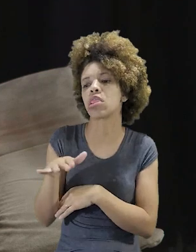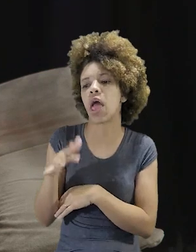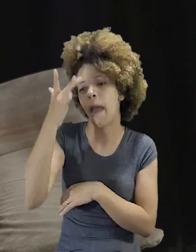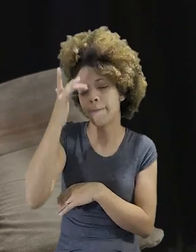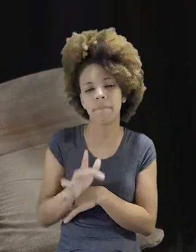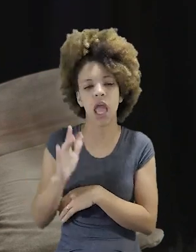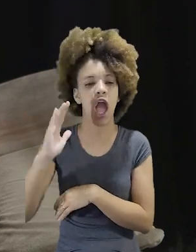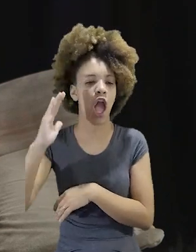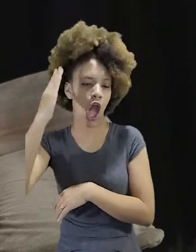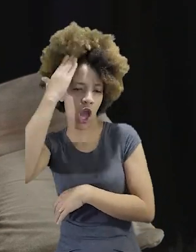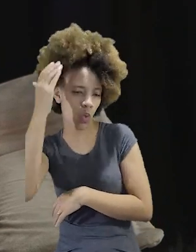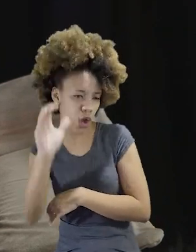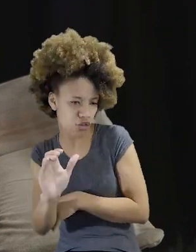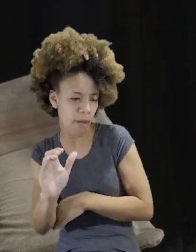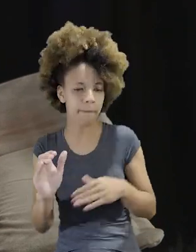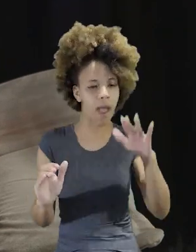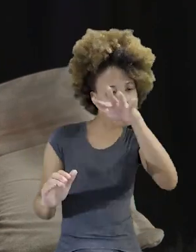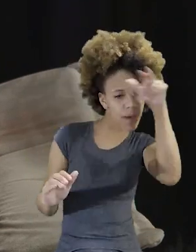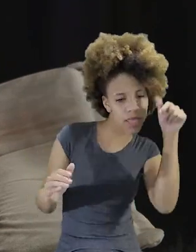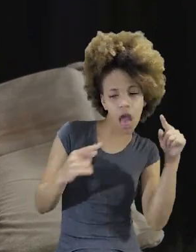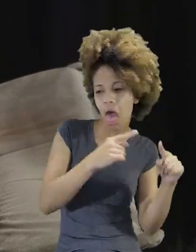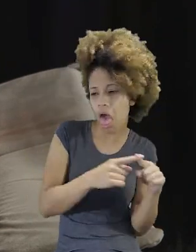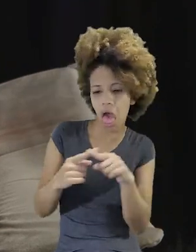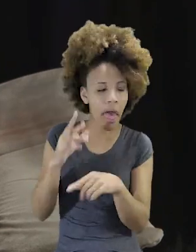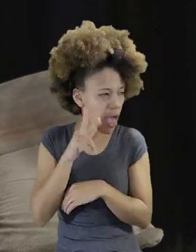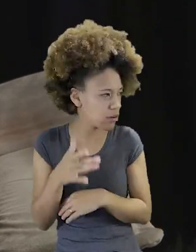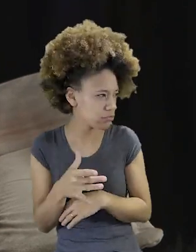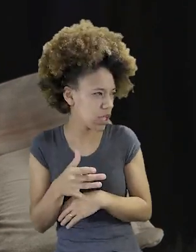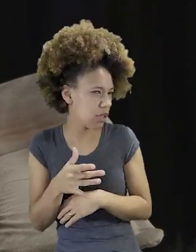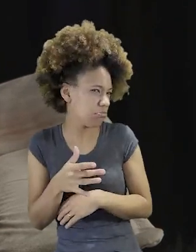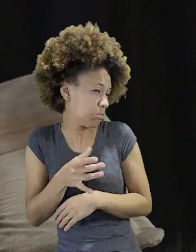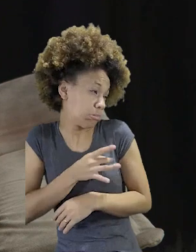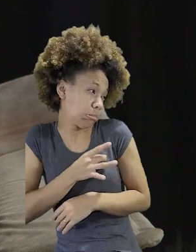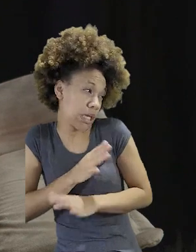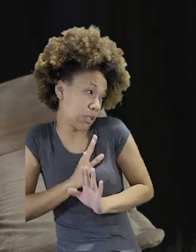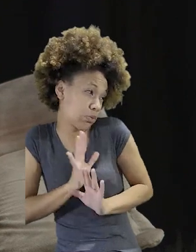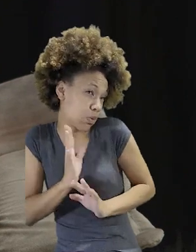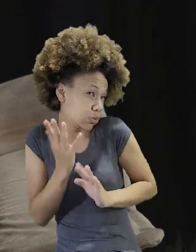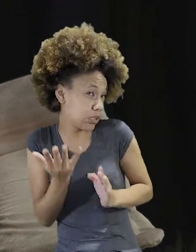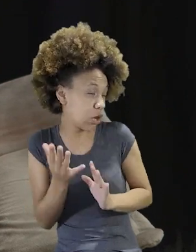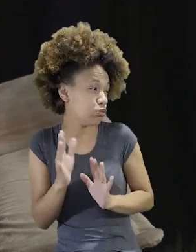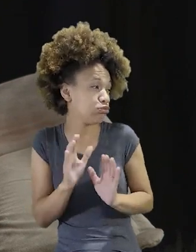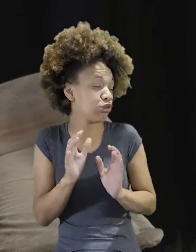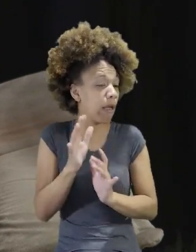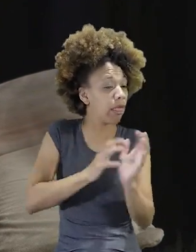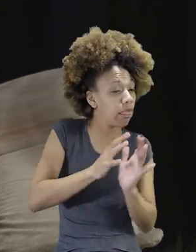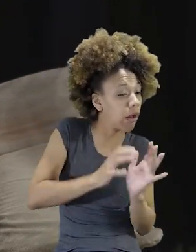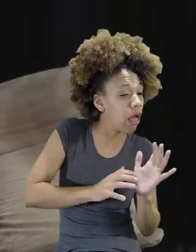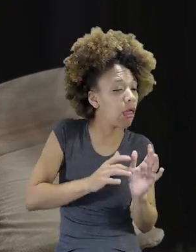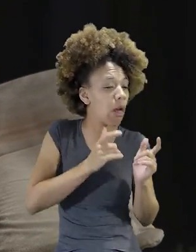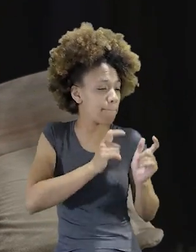vou botar aqui esses maluco minha mãe vai ter Curitiba contra Manaus Será que não teve um pouco desse medo de tipo